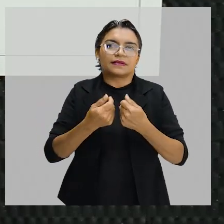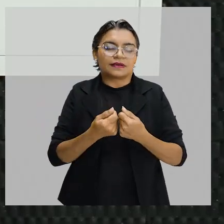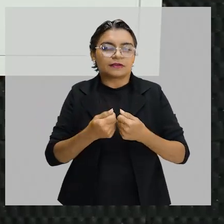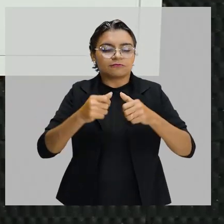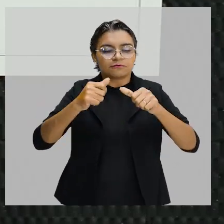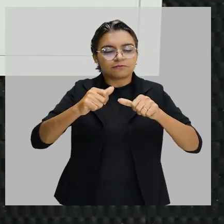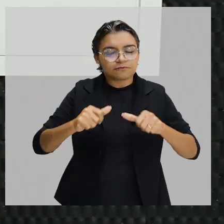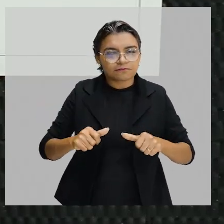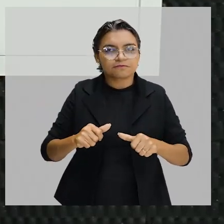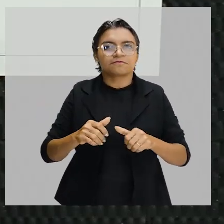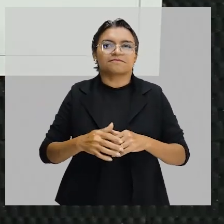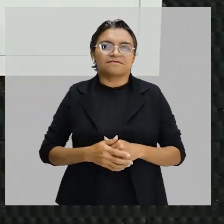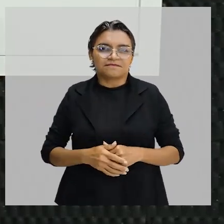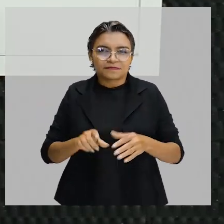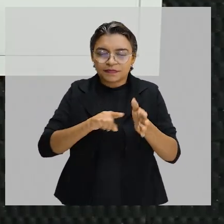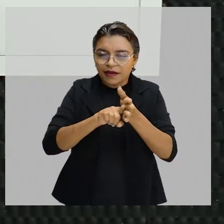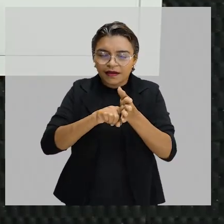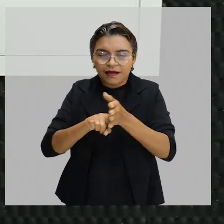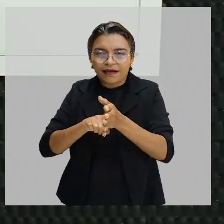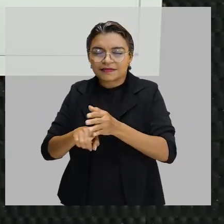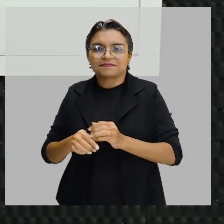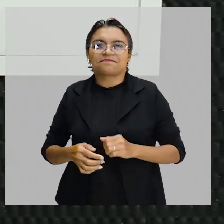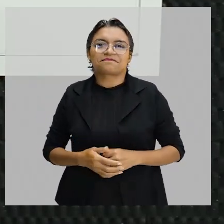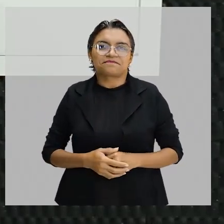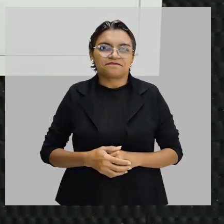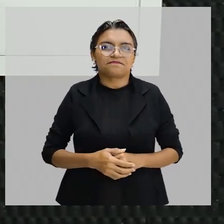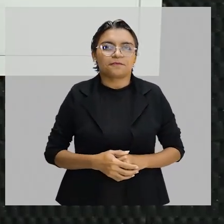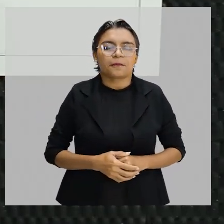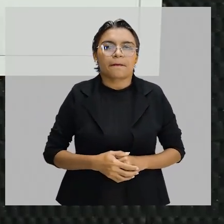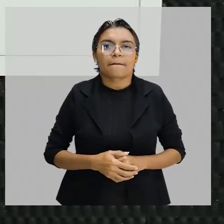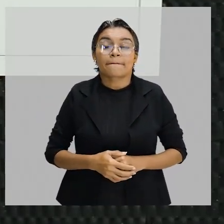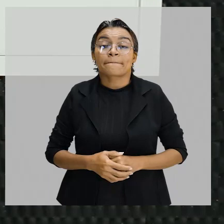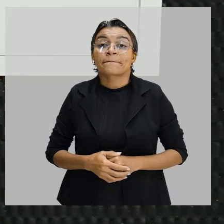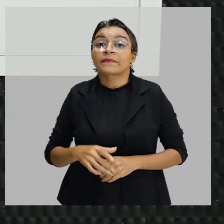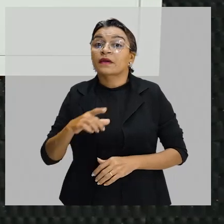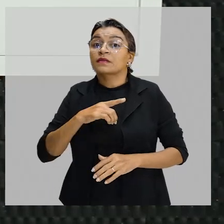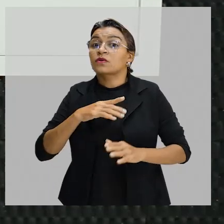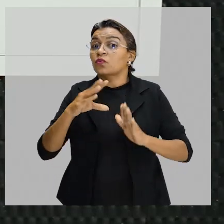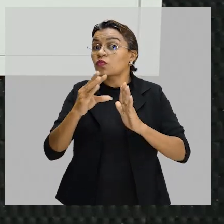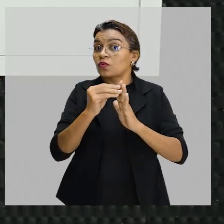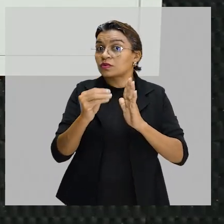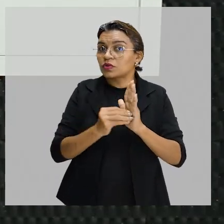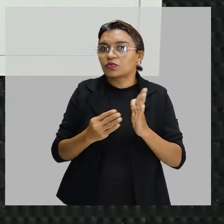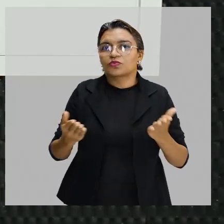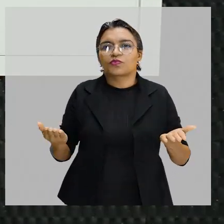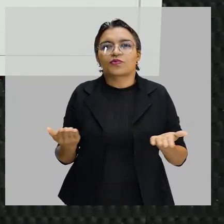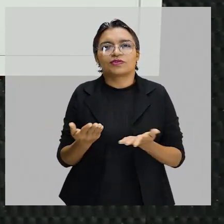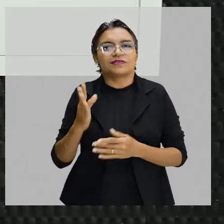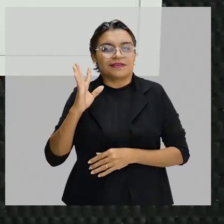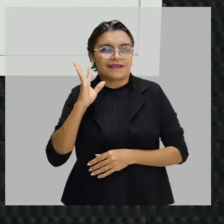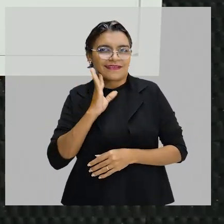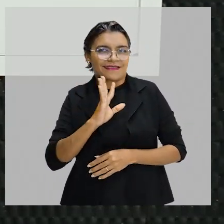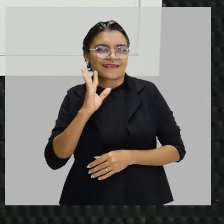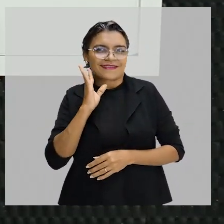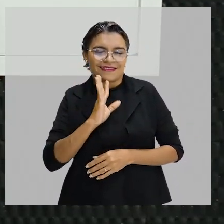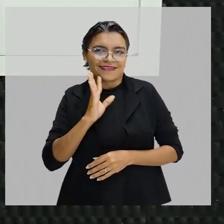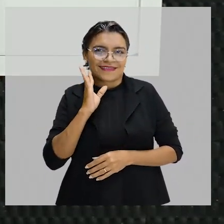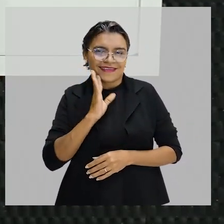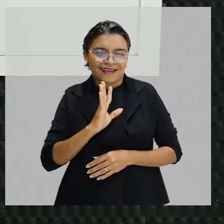essa investigação, tá? Nós temos um conteúdo de aula hoje bem legal,